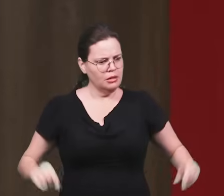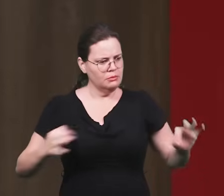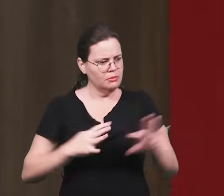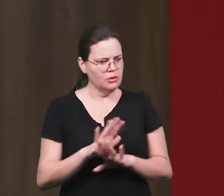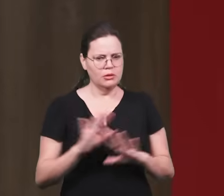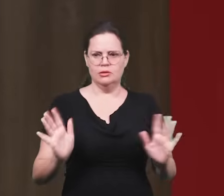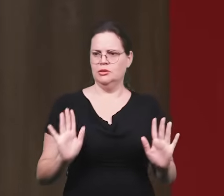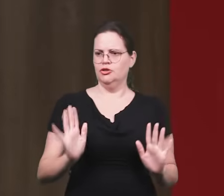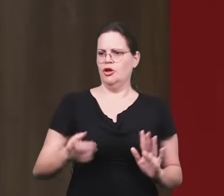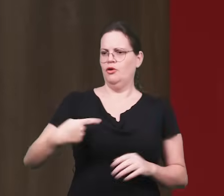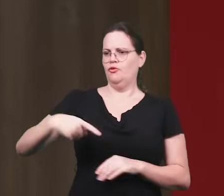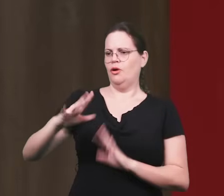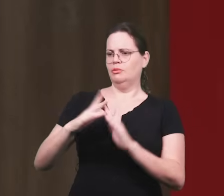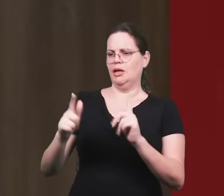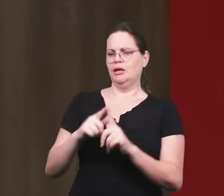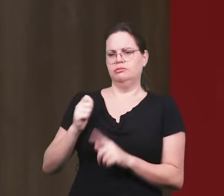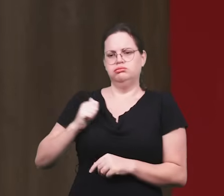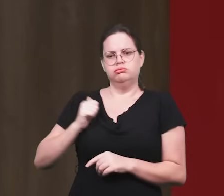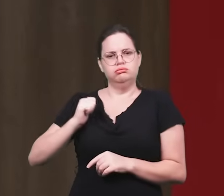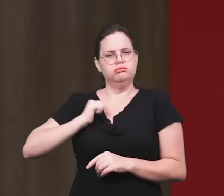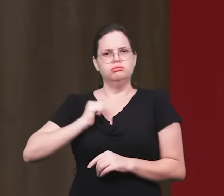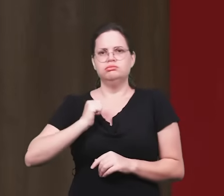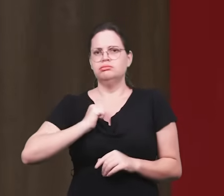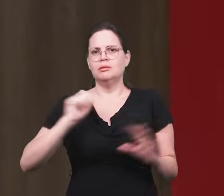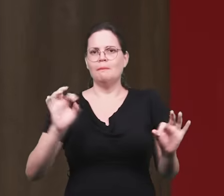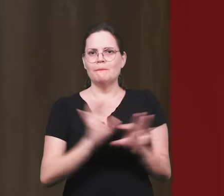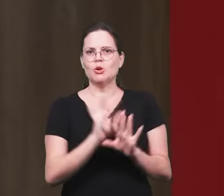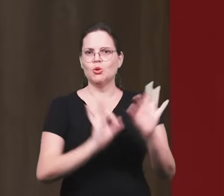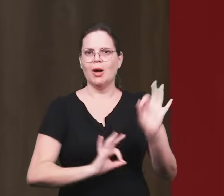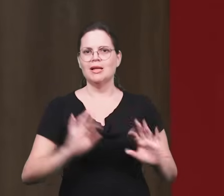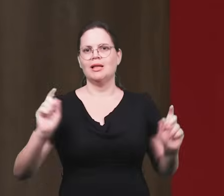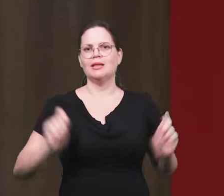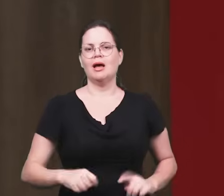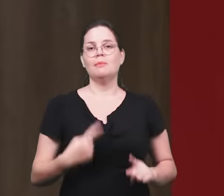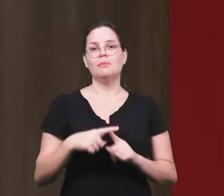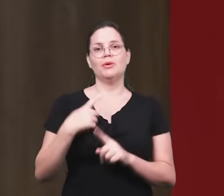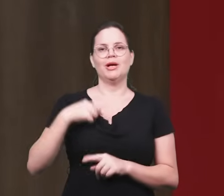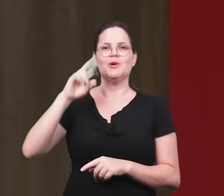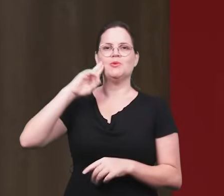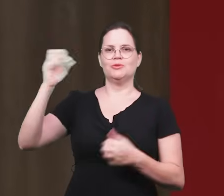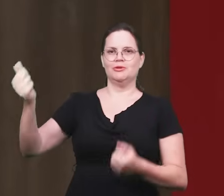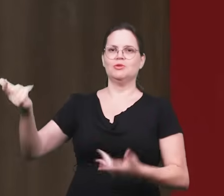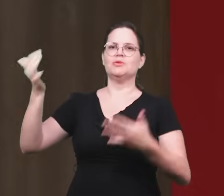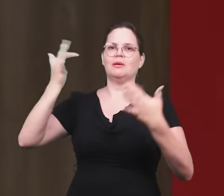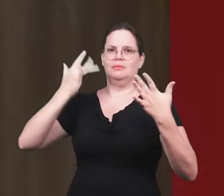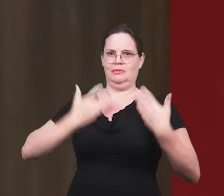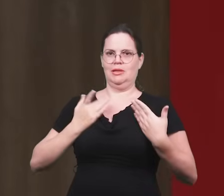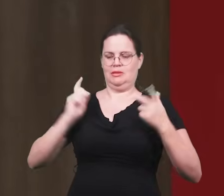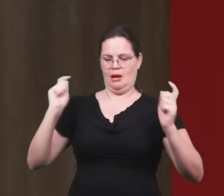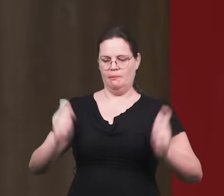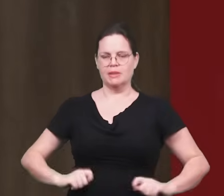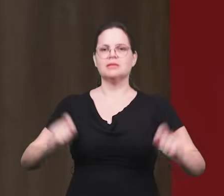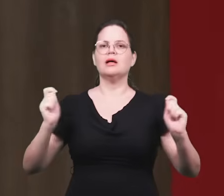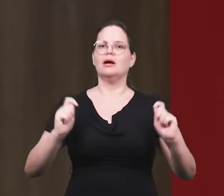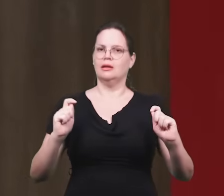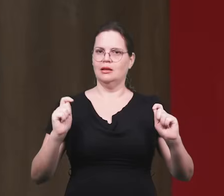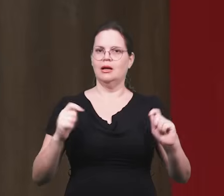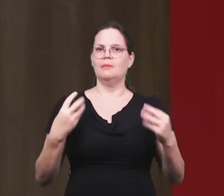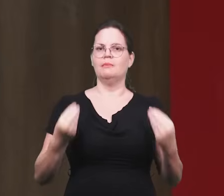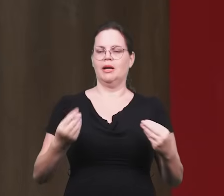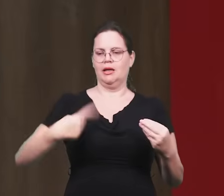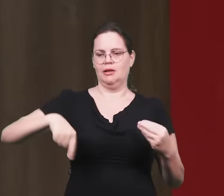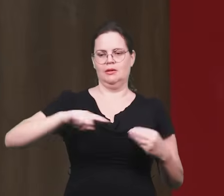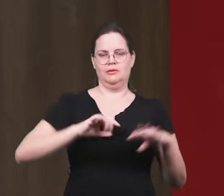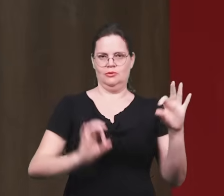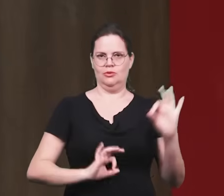pronto, fomos à igreja, fizemos o trabalho da obra de Deus, porque o Senhor nos dá essa destreza para organizarmos a nossa